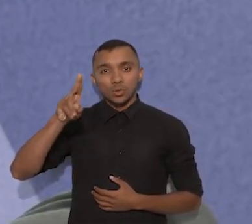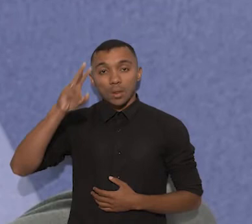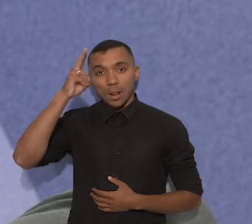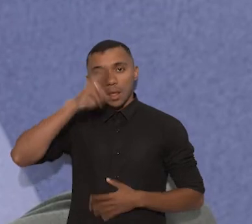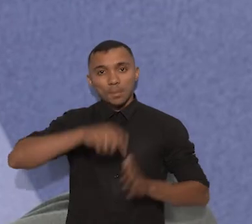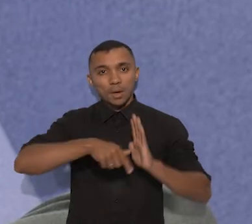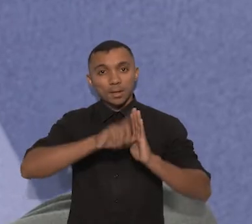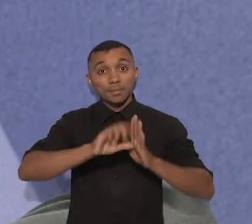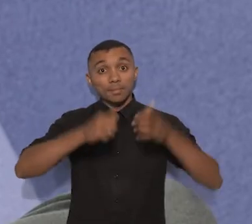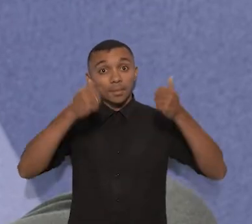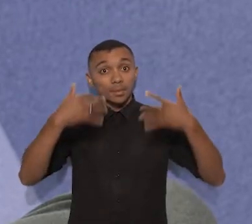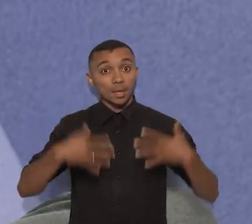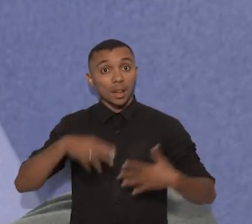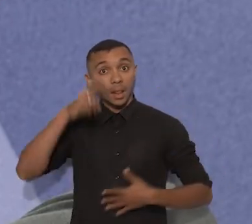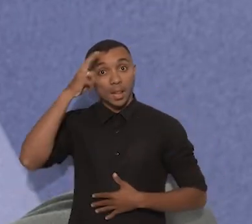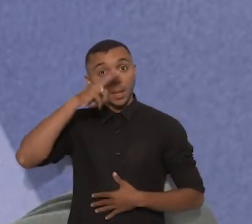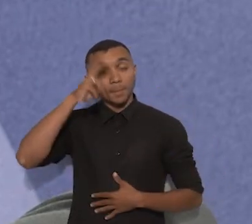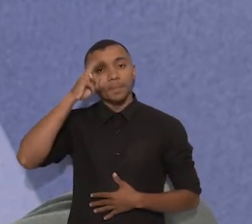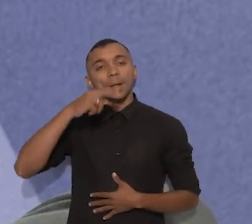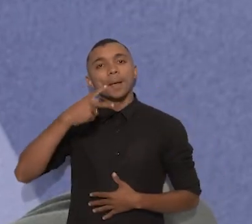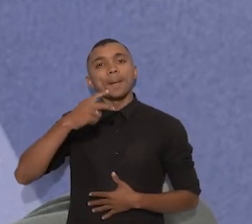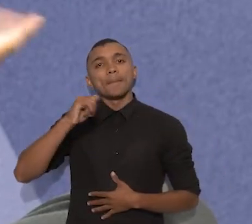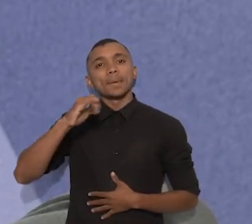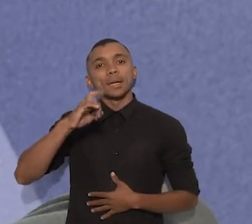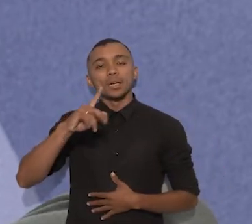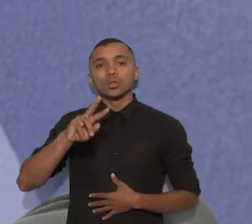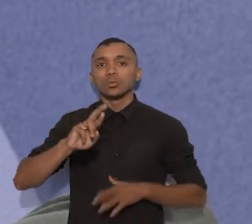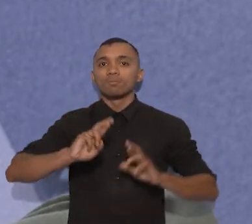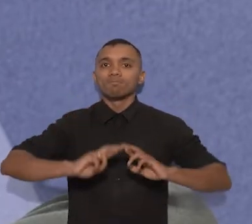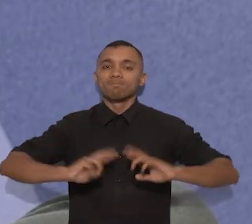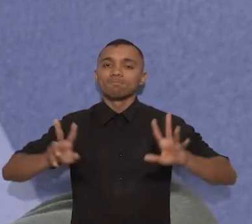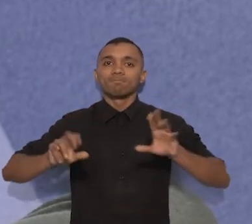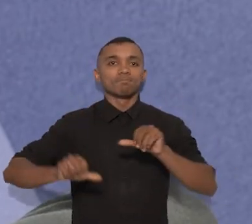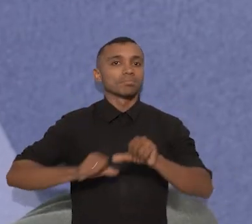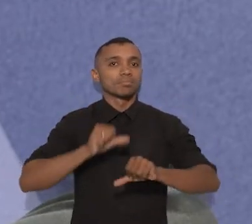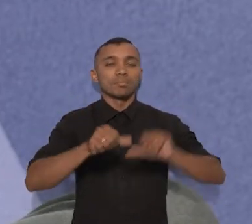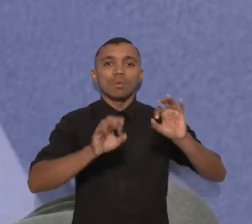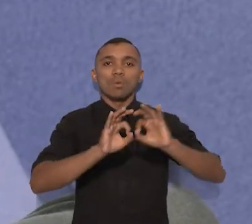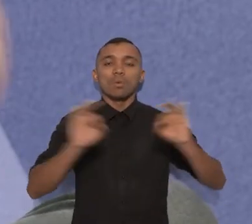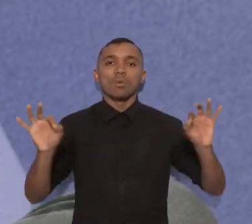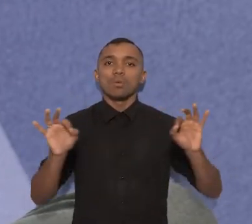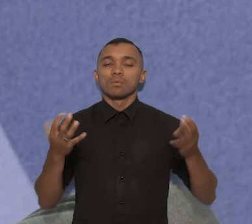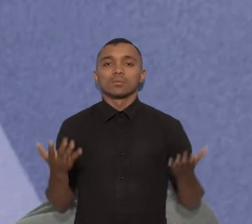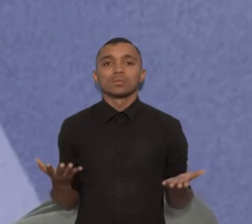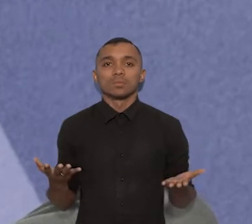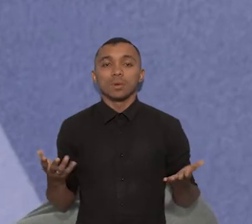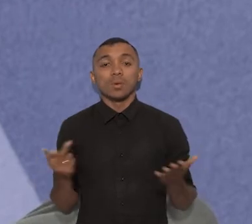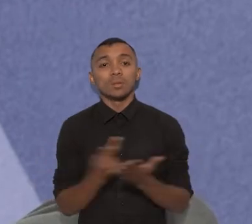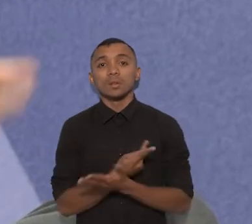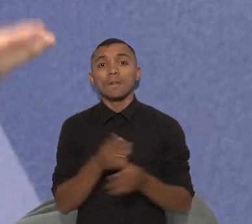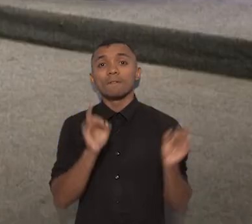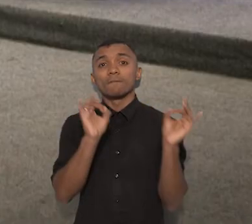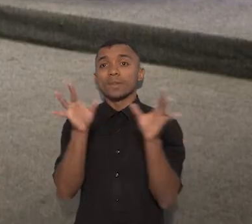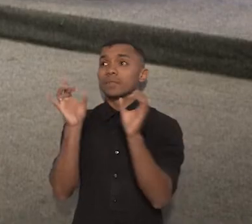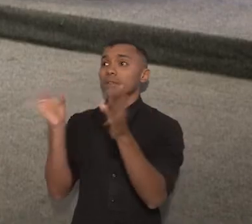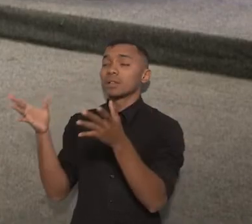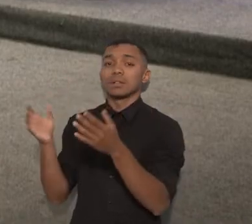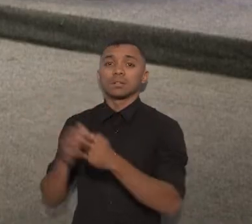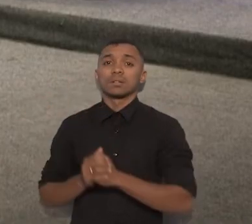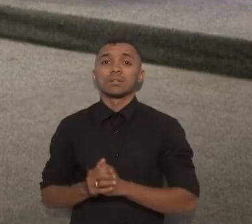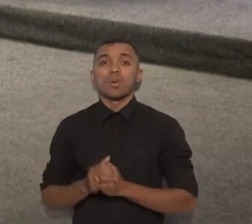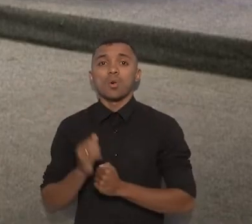Série B. O Pikachu acabou se destacando tanto, de uma maneira tão absurda, que foi vendido. Grazinho, eu queria